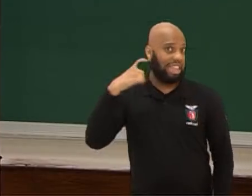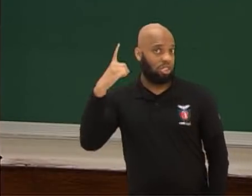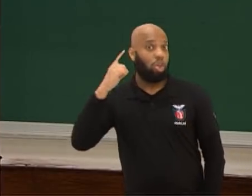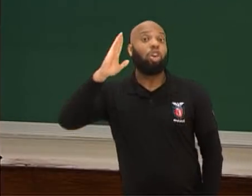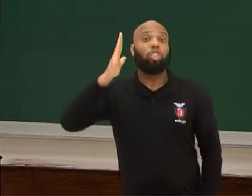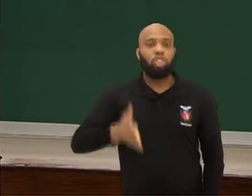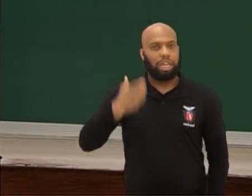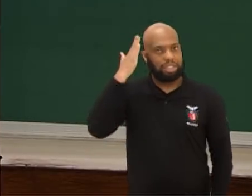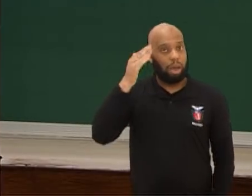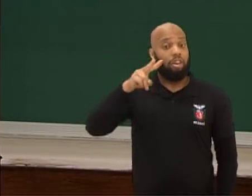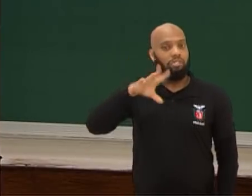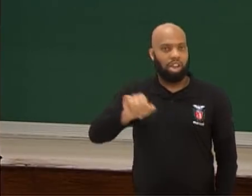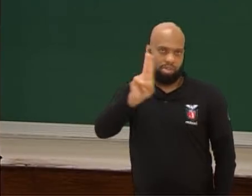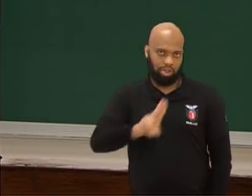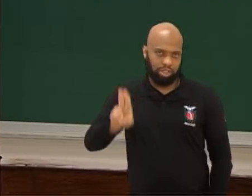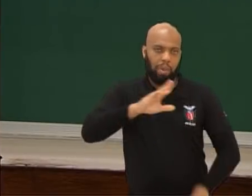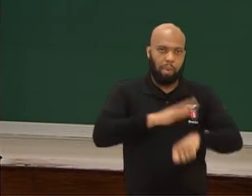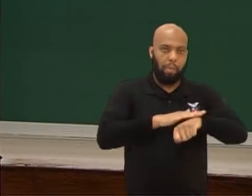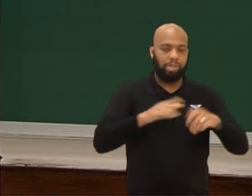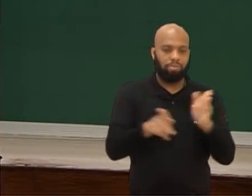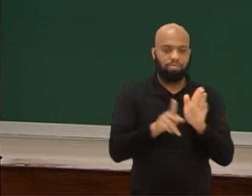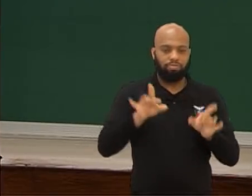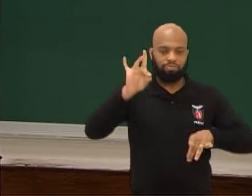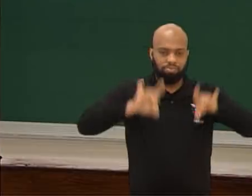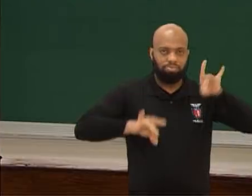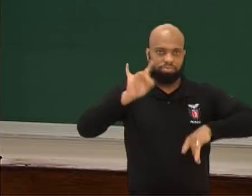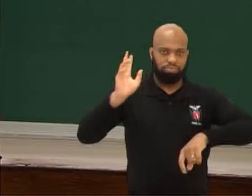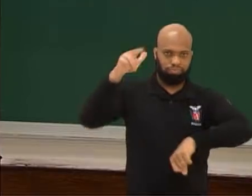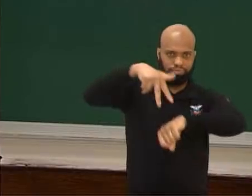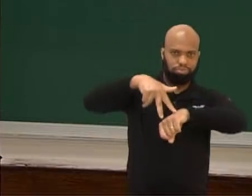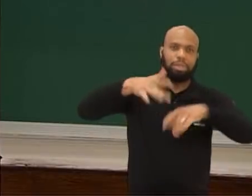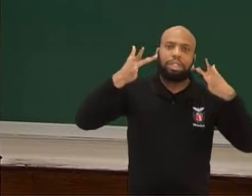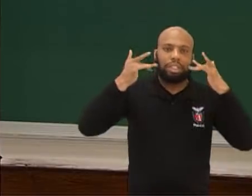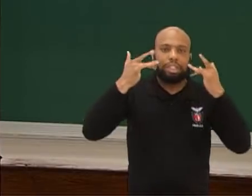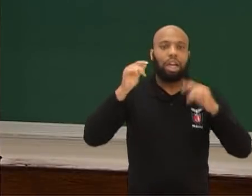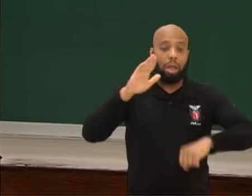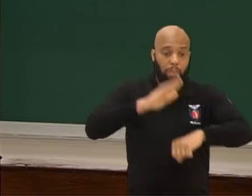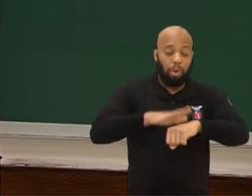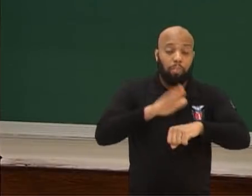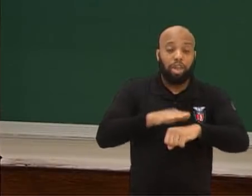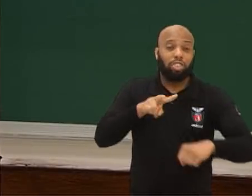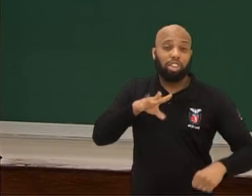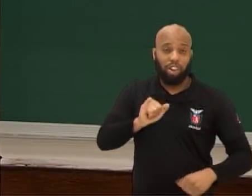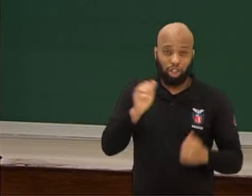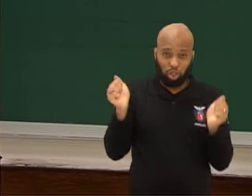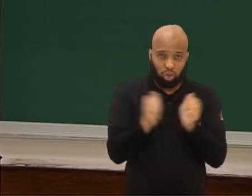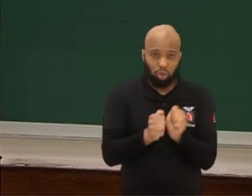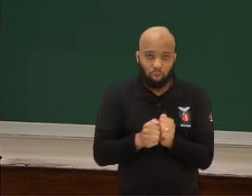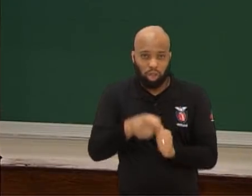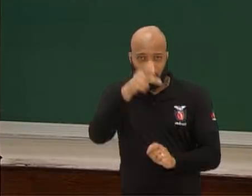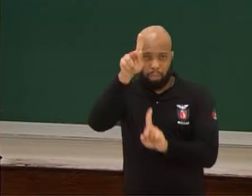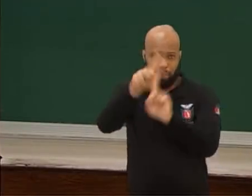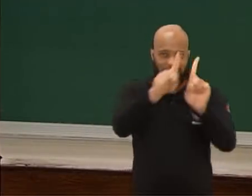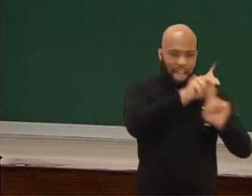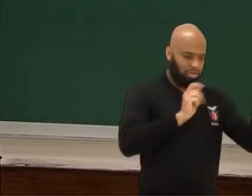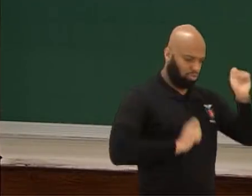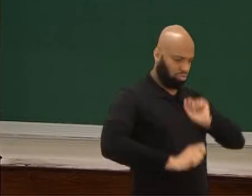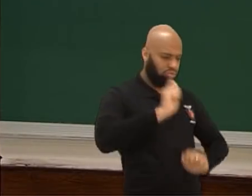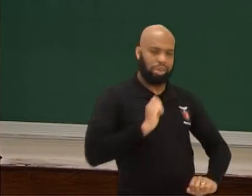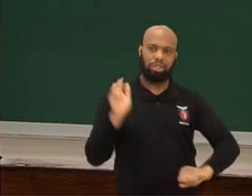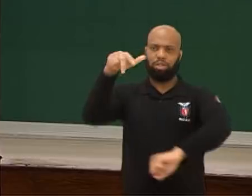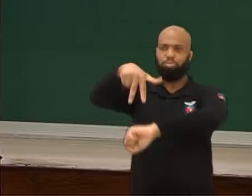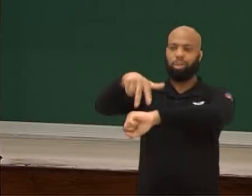que já sabem que serão usados e organizar de forma que no momento da realização da peça teatral, esse